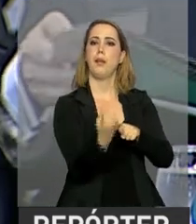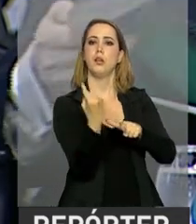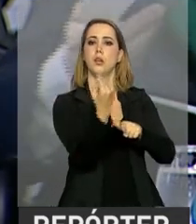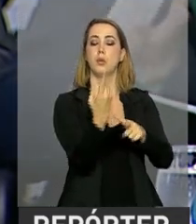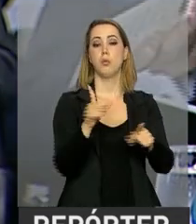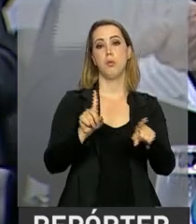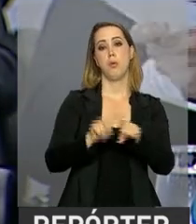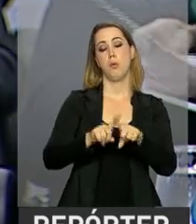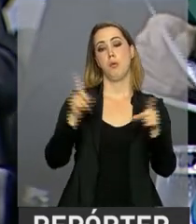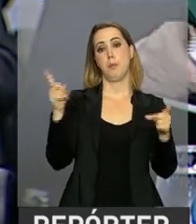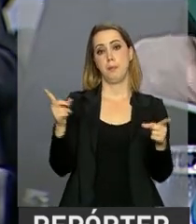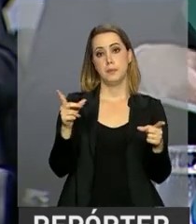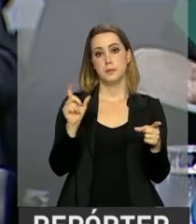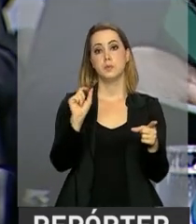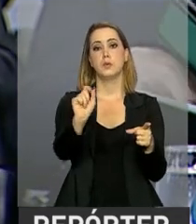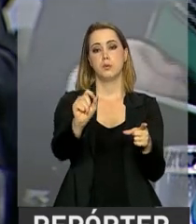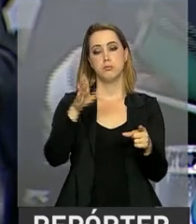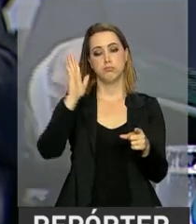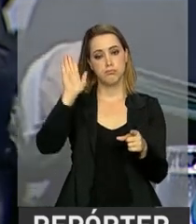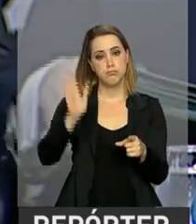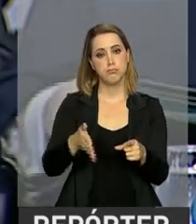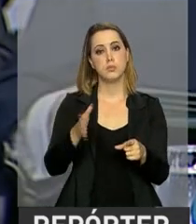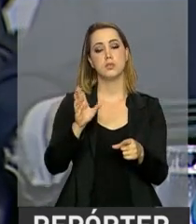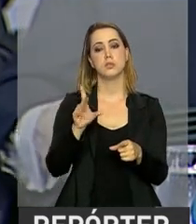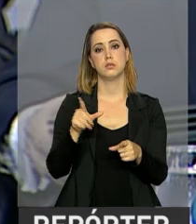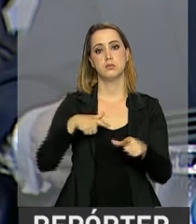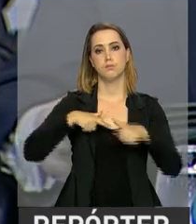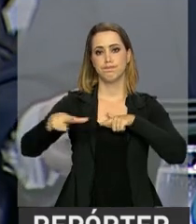episódica, transitória, mas é